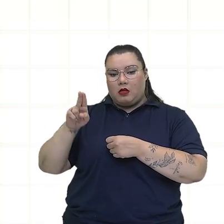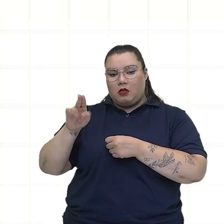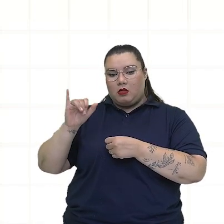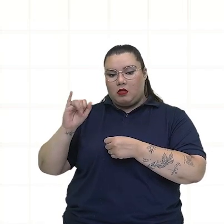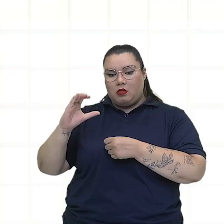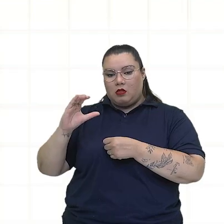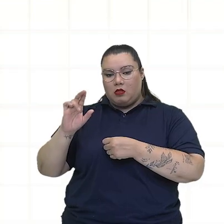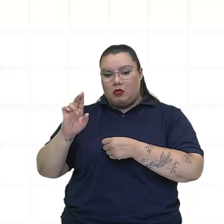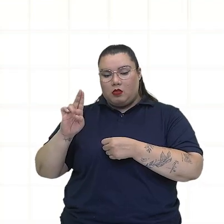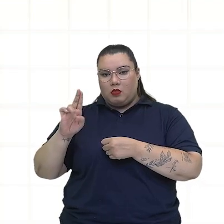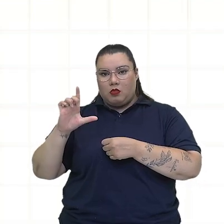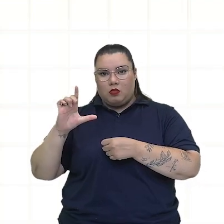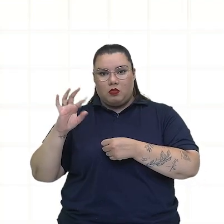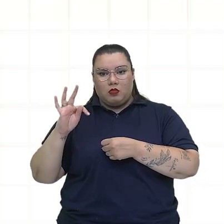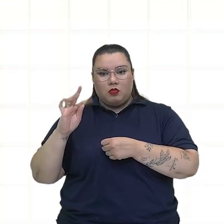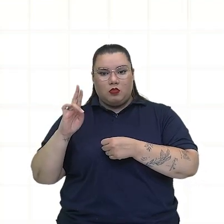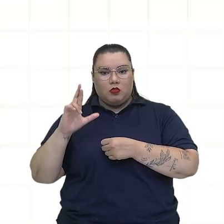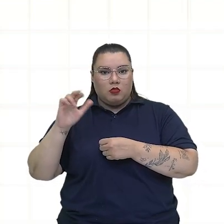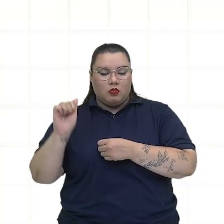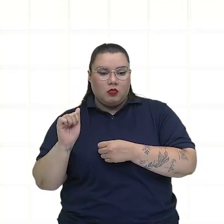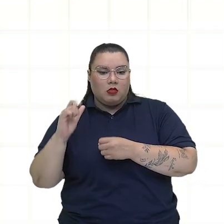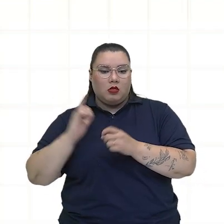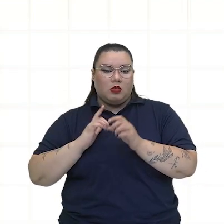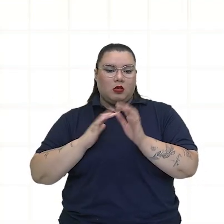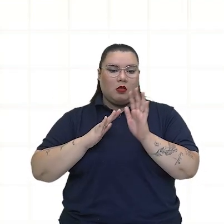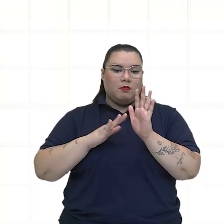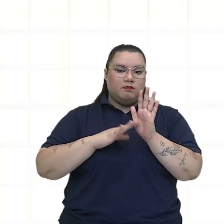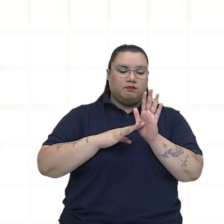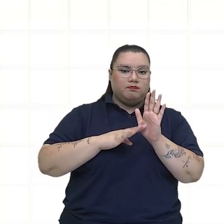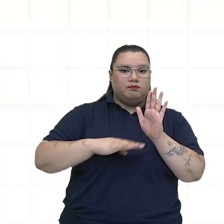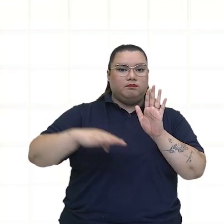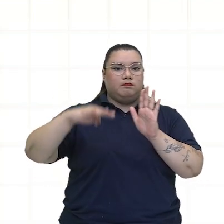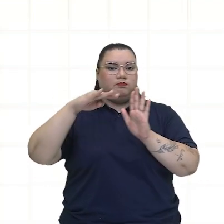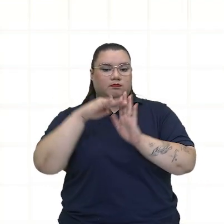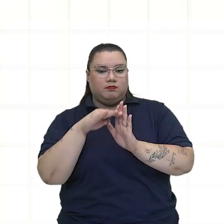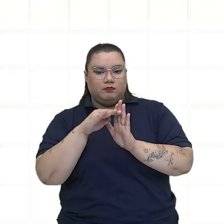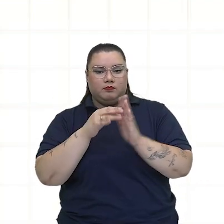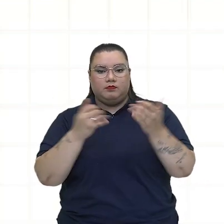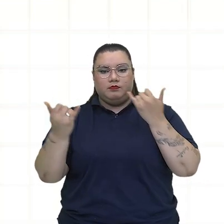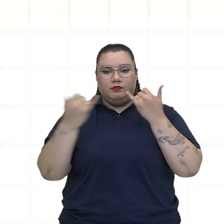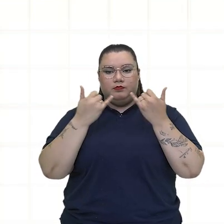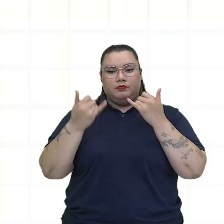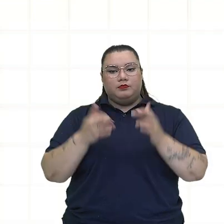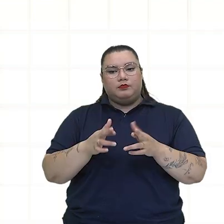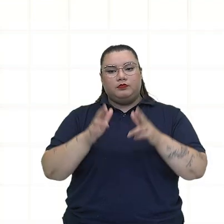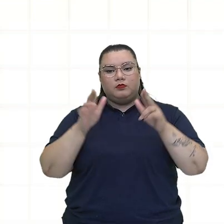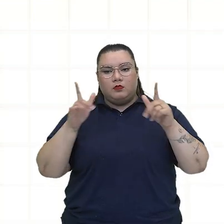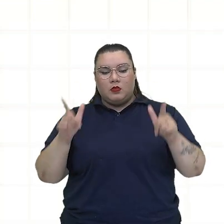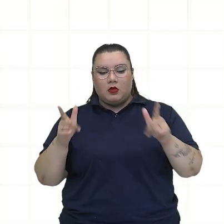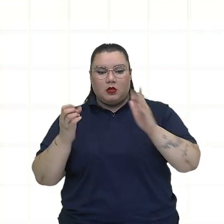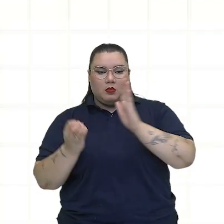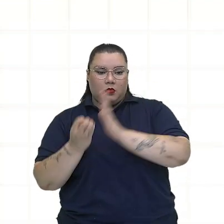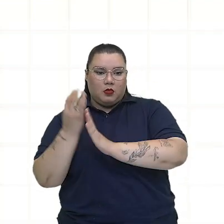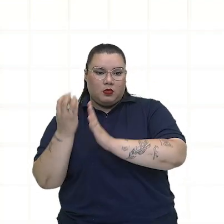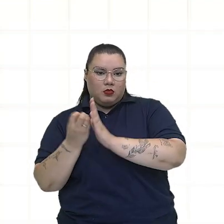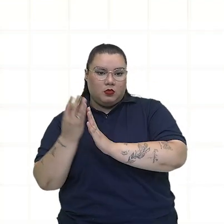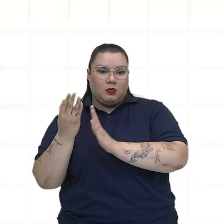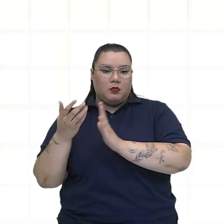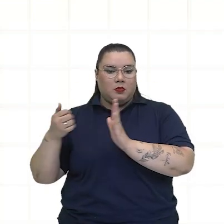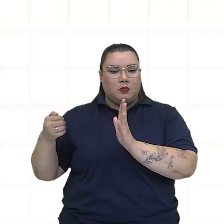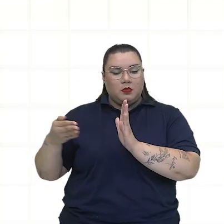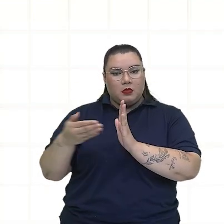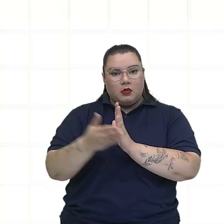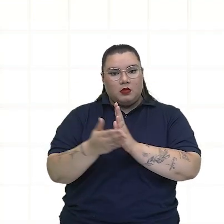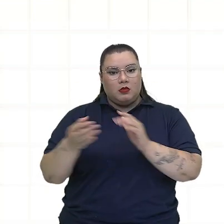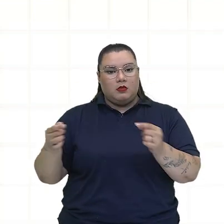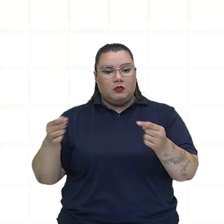aquicultura ultrapassou, né? 2021 para 2022, os dados já são mais de produção de peixes